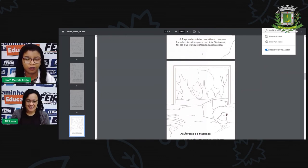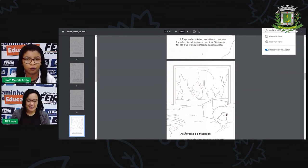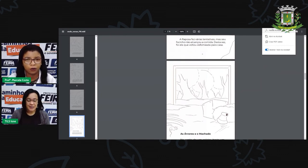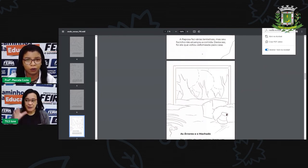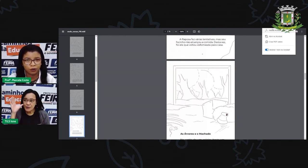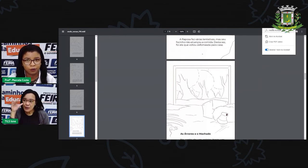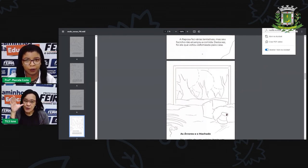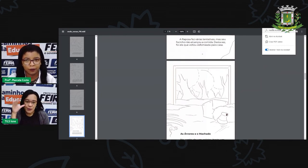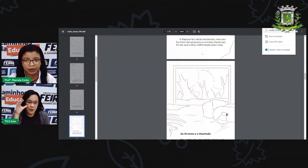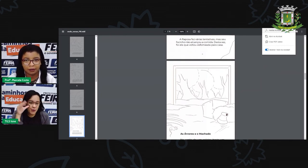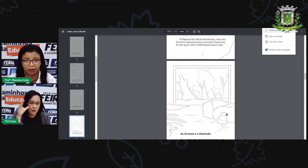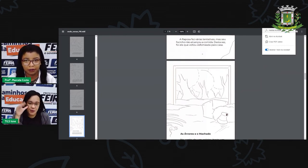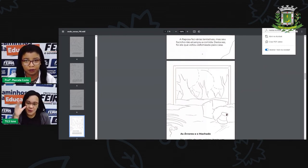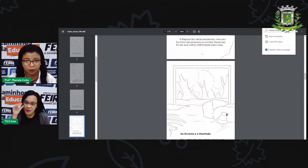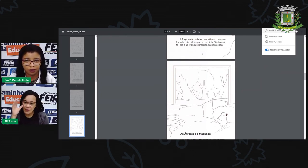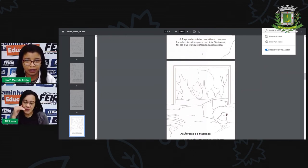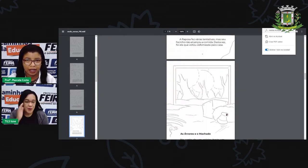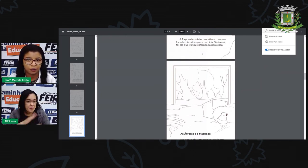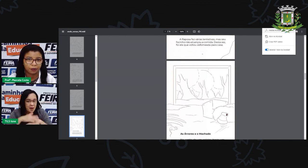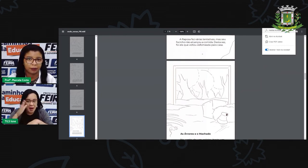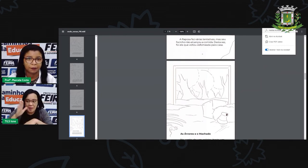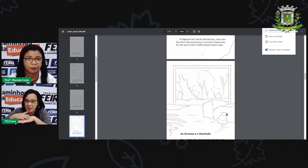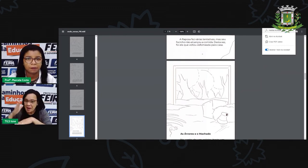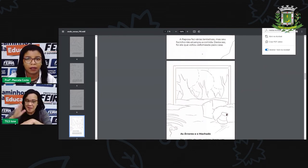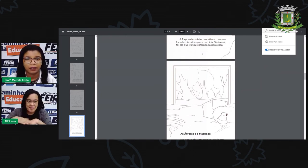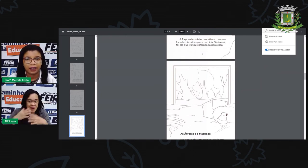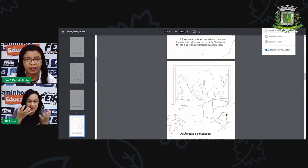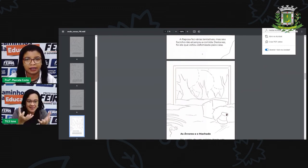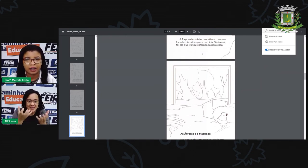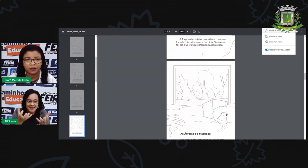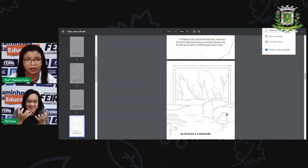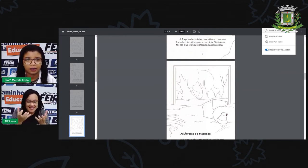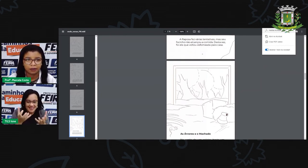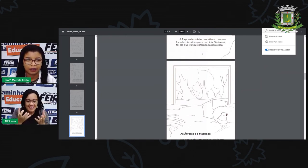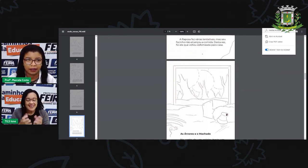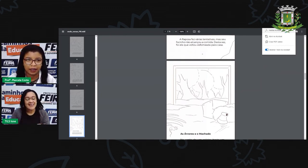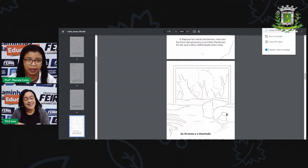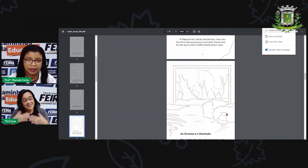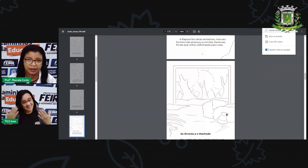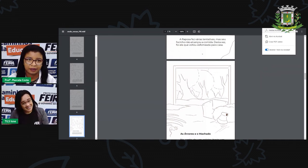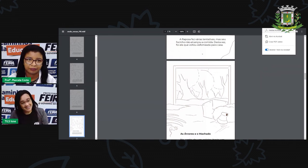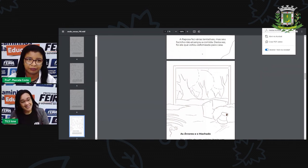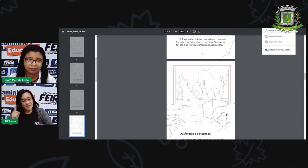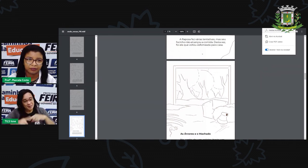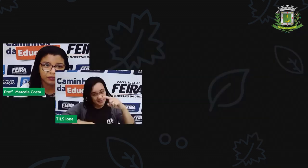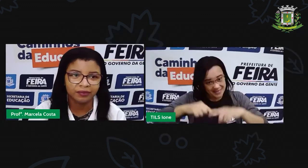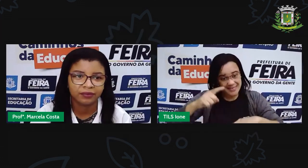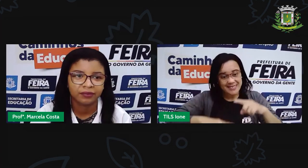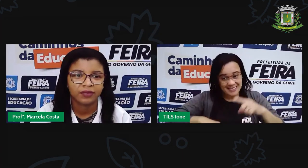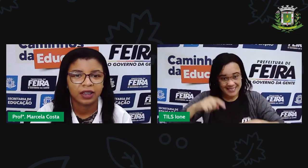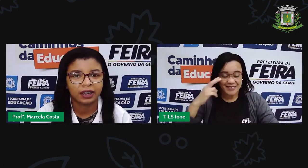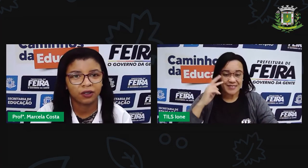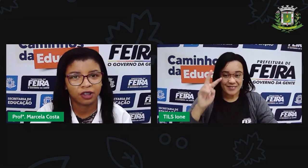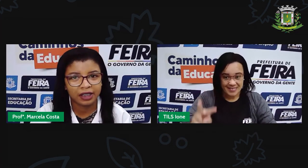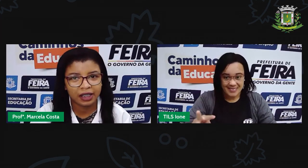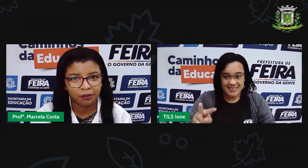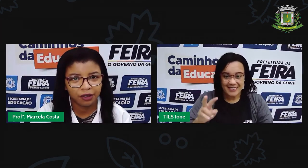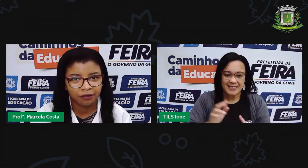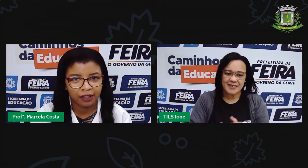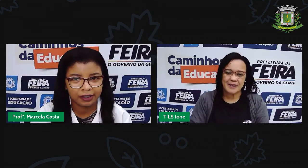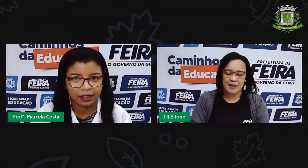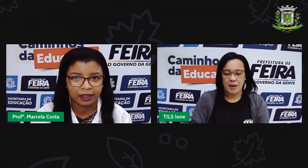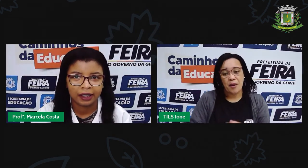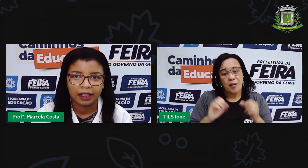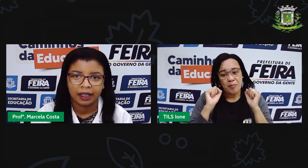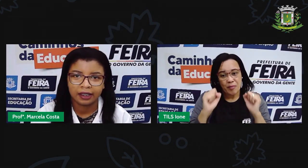curiosa? Ficou curioso para conhecer mais sobre o site, para ter acesso a esses materiais? Então já sabe o